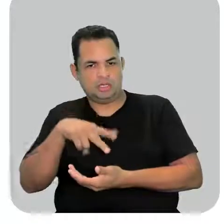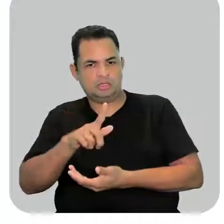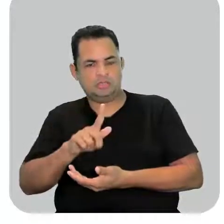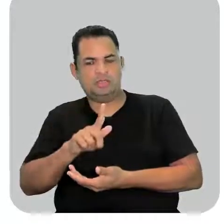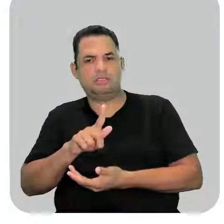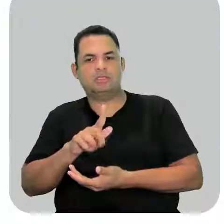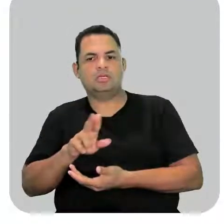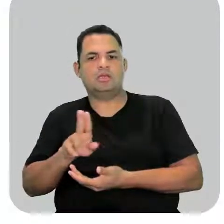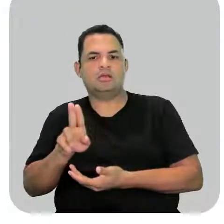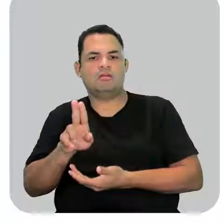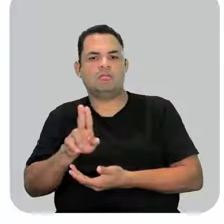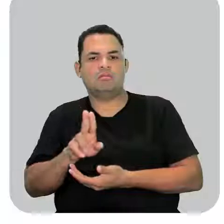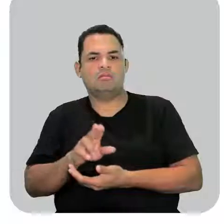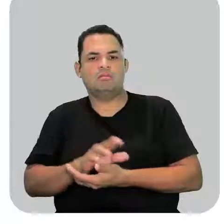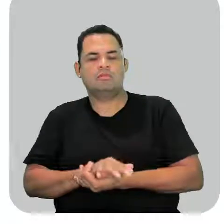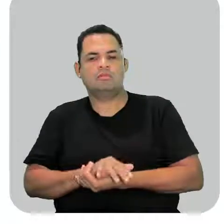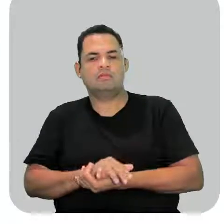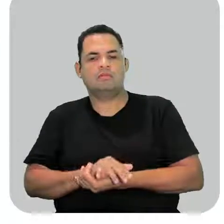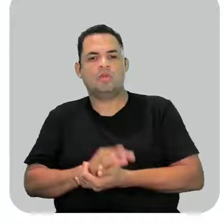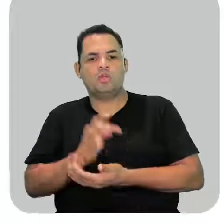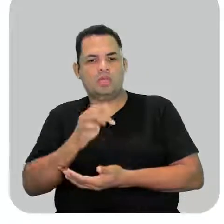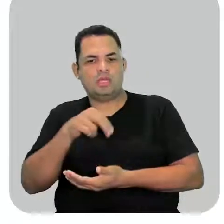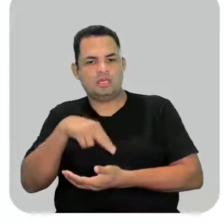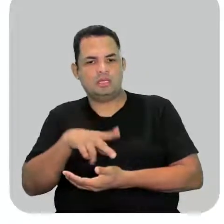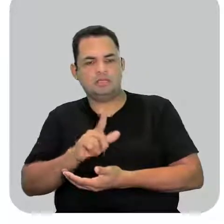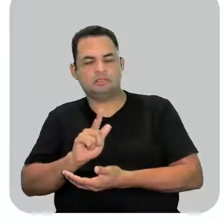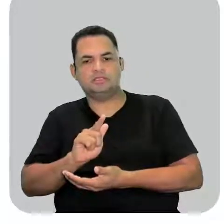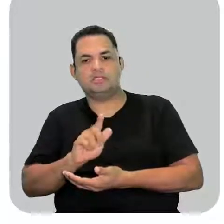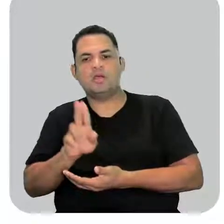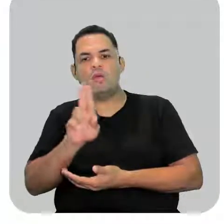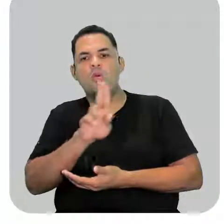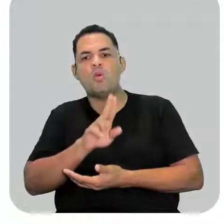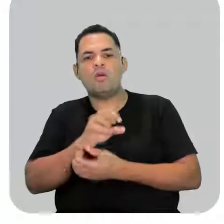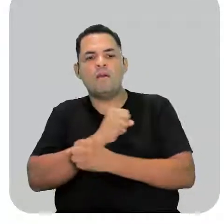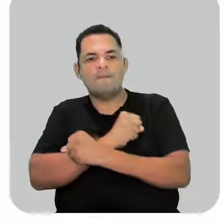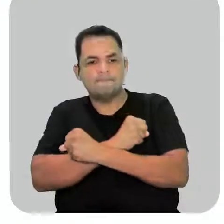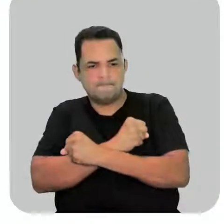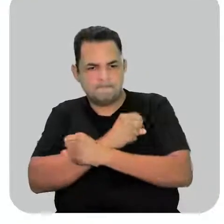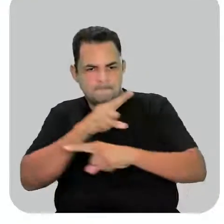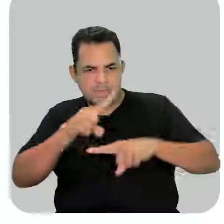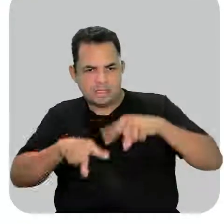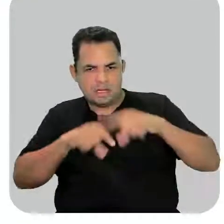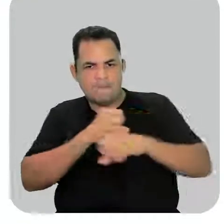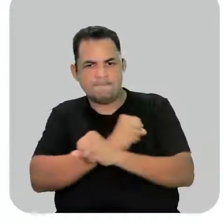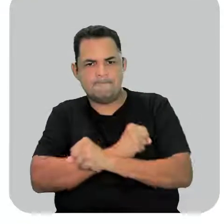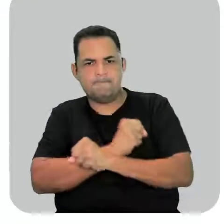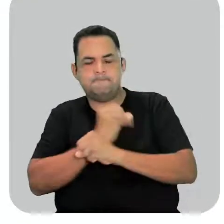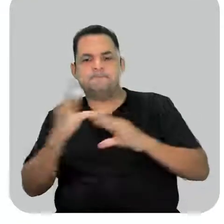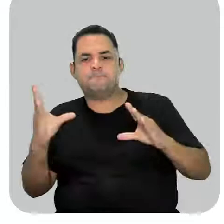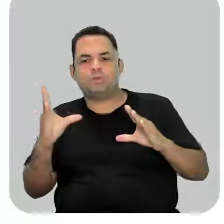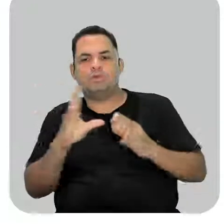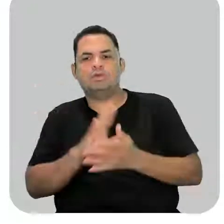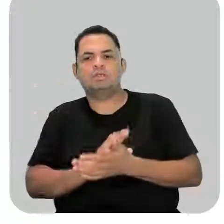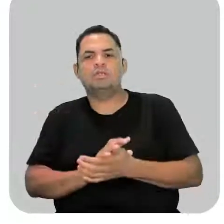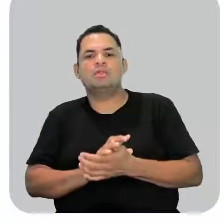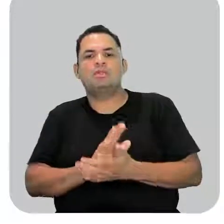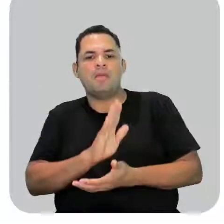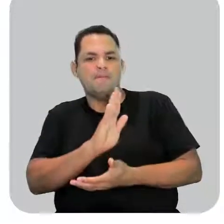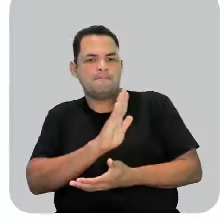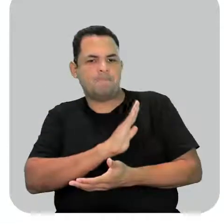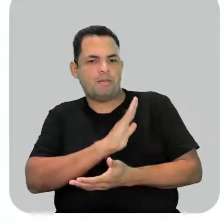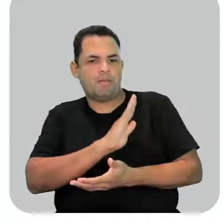trinitroglicerina, que é o TNG, ele é utilizado como explosivo e também como